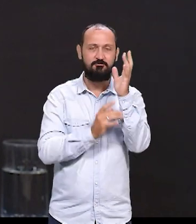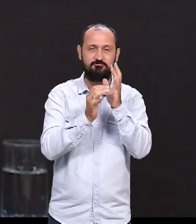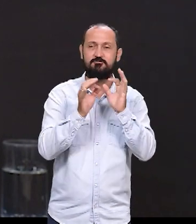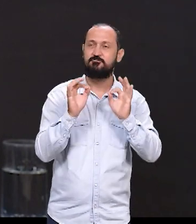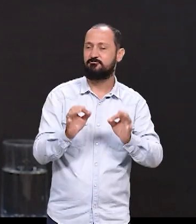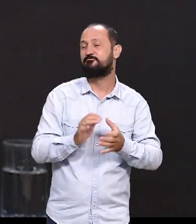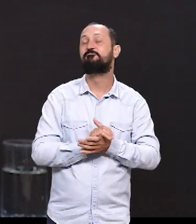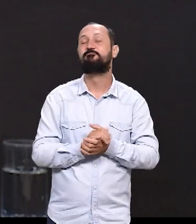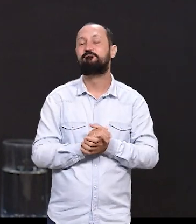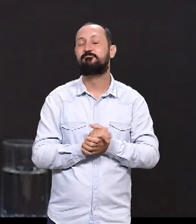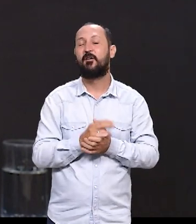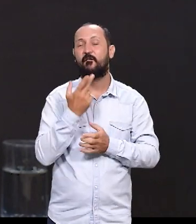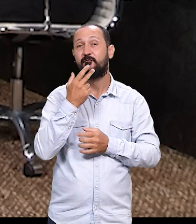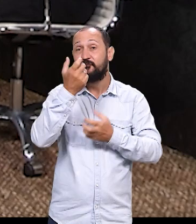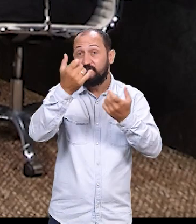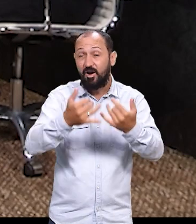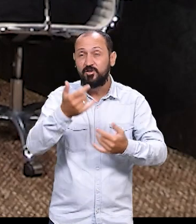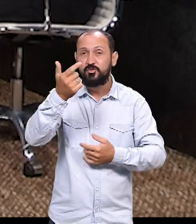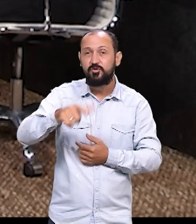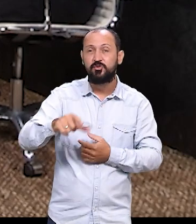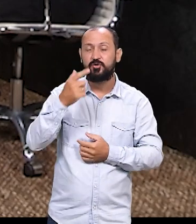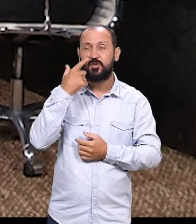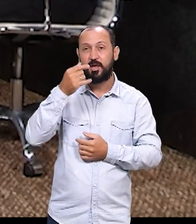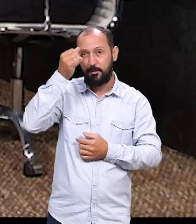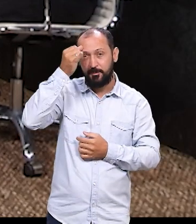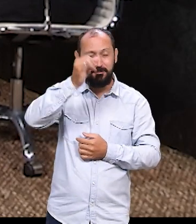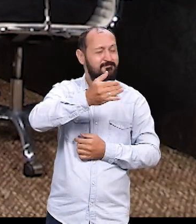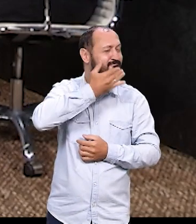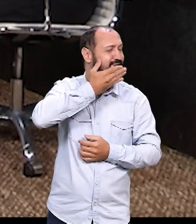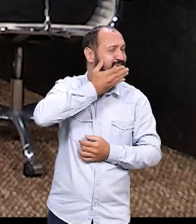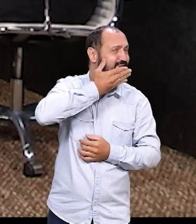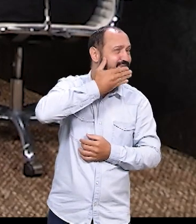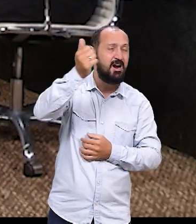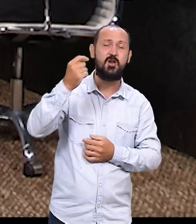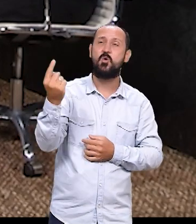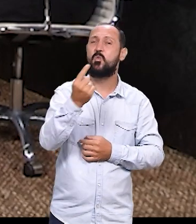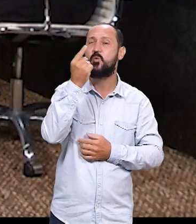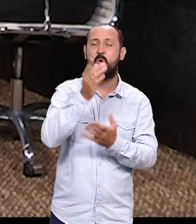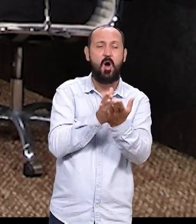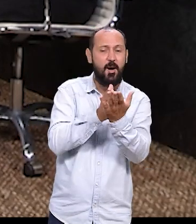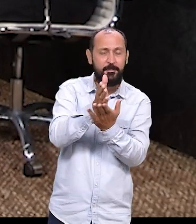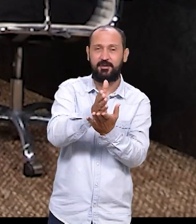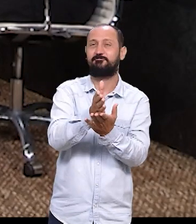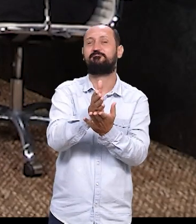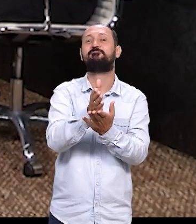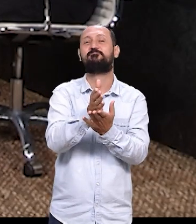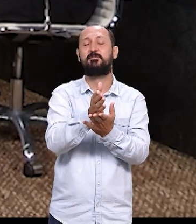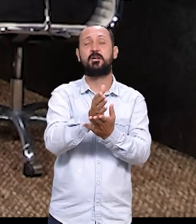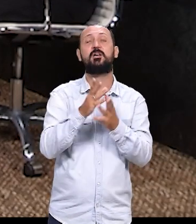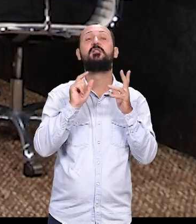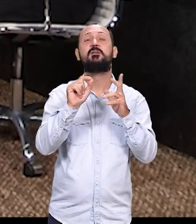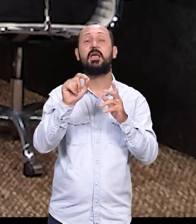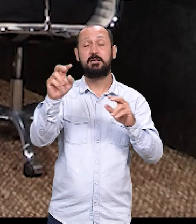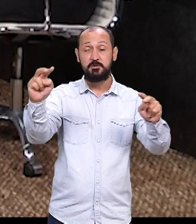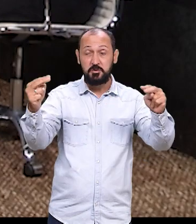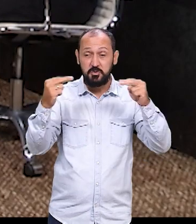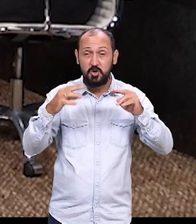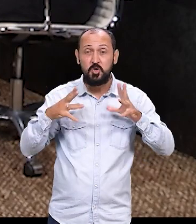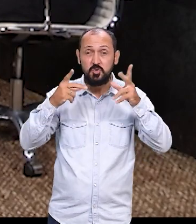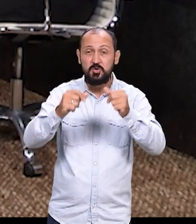correto oncologic adequado eh eu digo mais uma vez que que a prevenção é o melhor e o único caminho